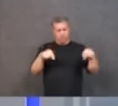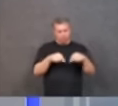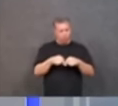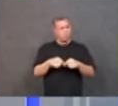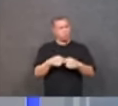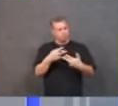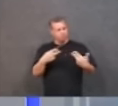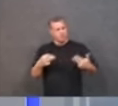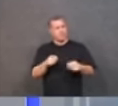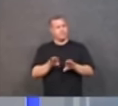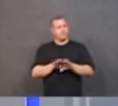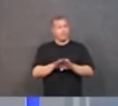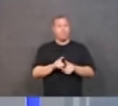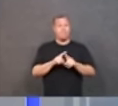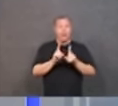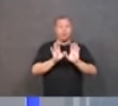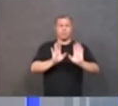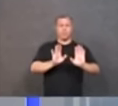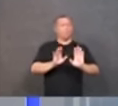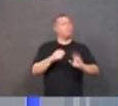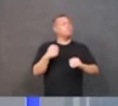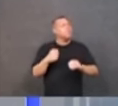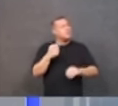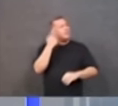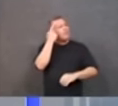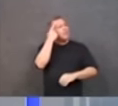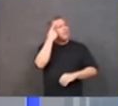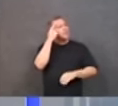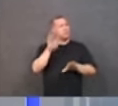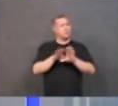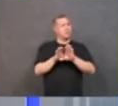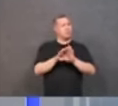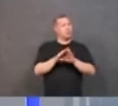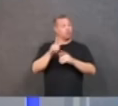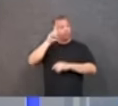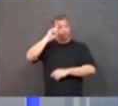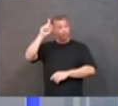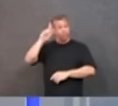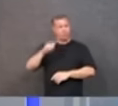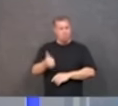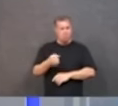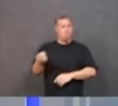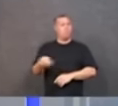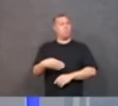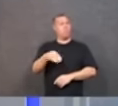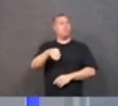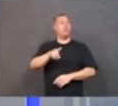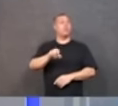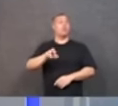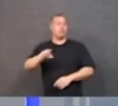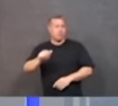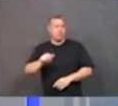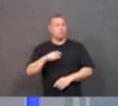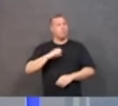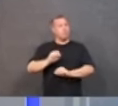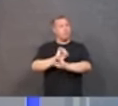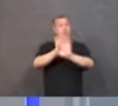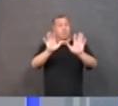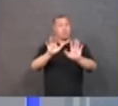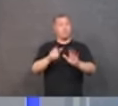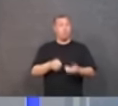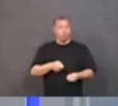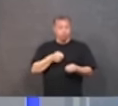Agora, também há que se pensar numa gestão moderna e eficiente, com rígido controle de gastos e com transparência na